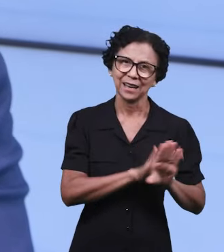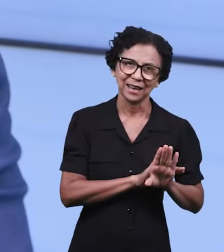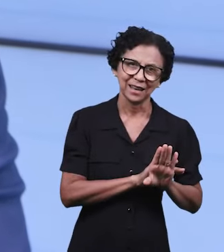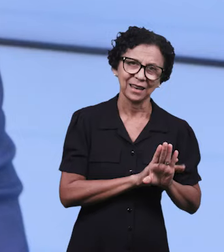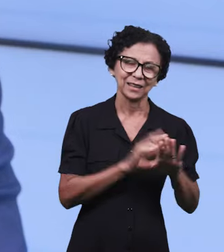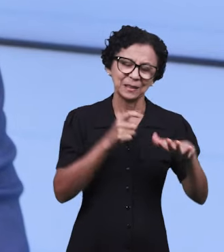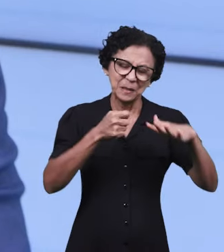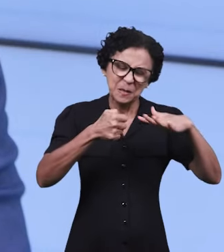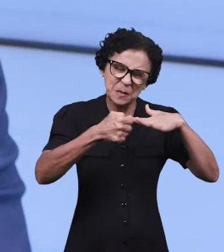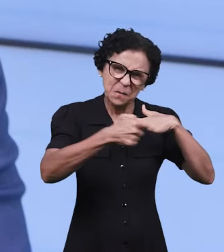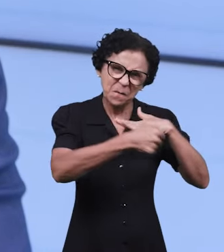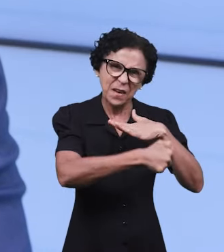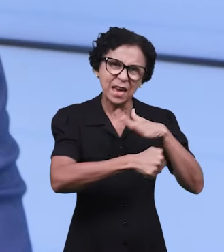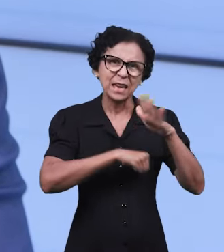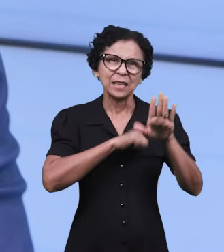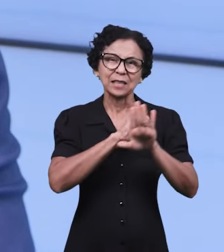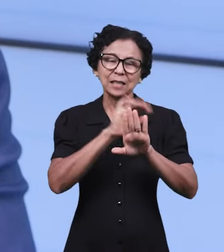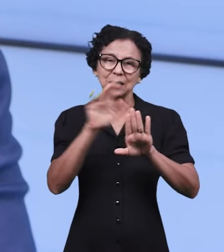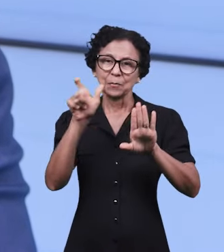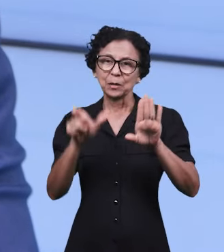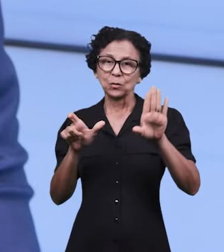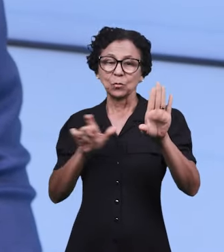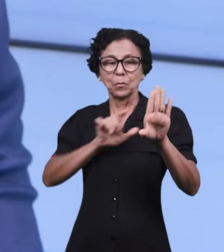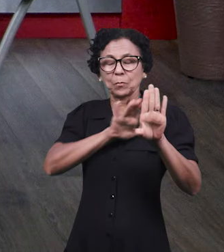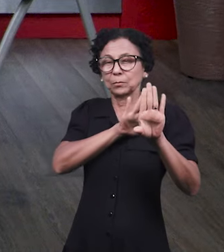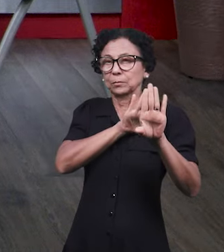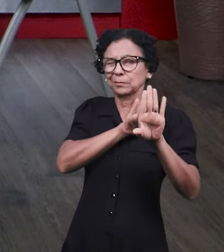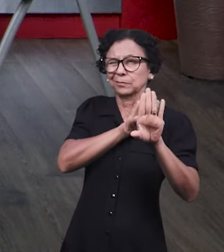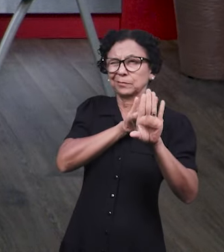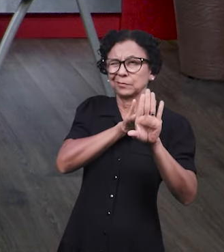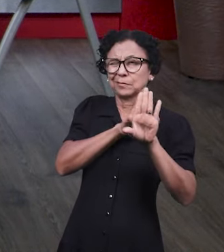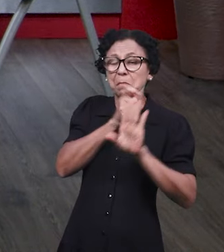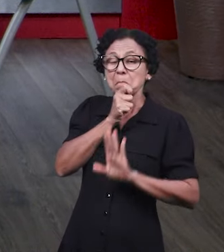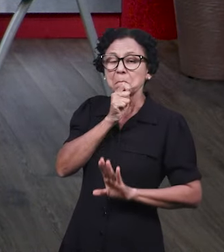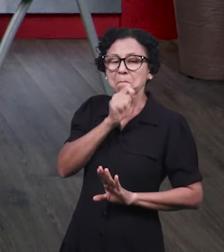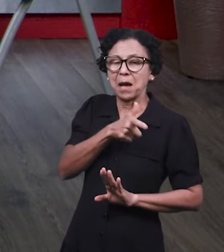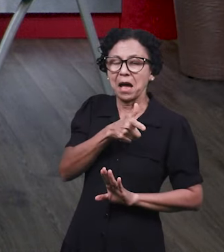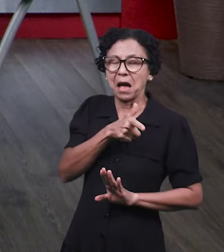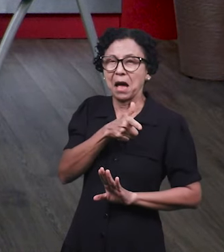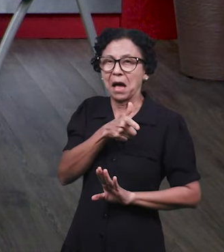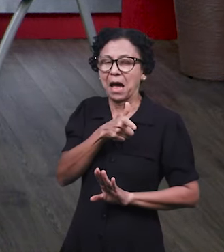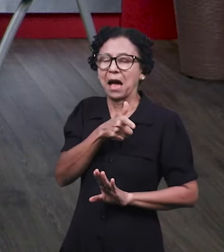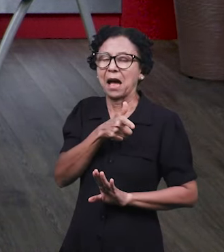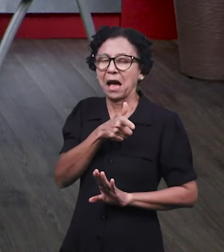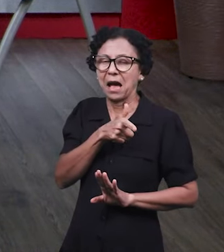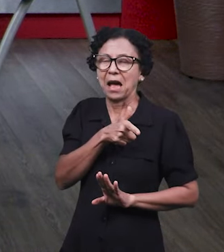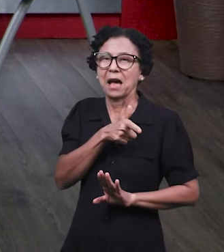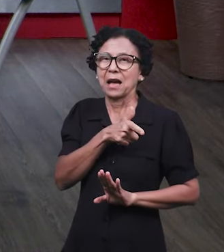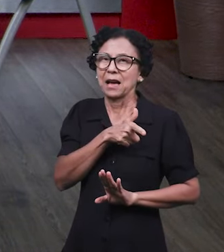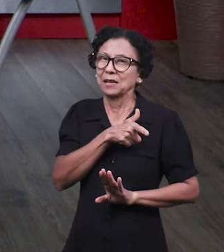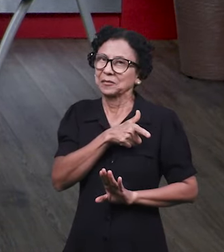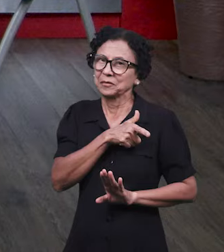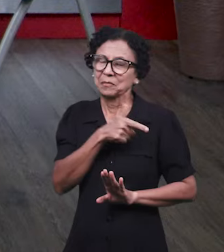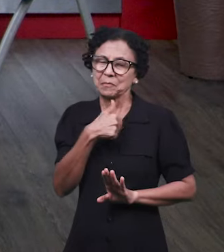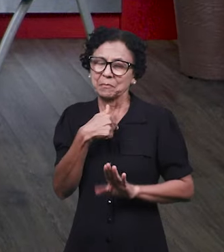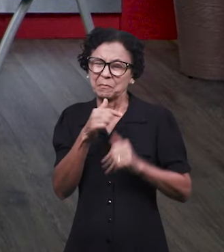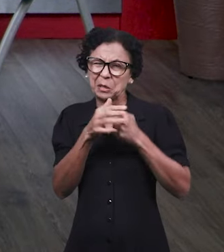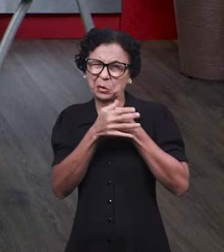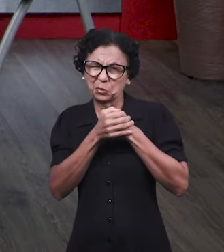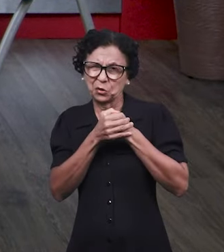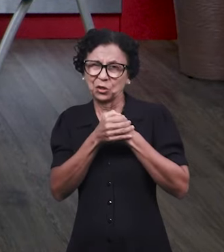trás de um perfil fake sim então às vezes é um é uma pessoa que quer ofender mesmo esses